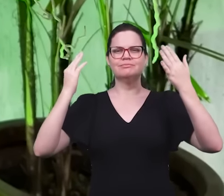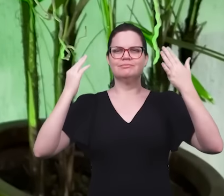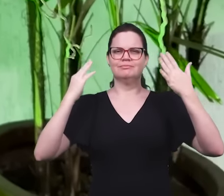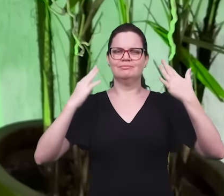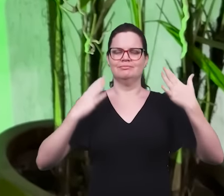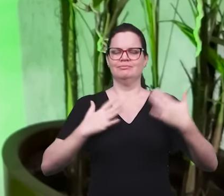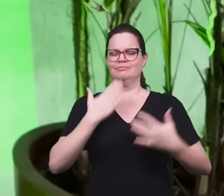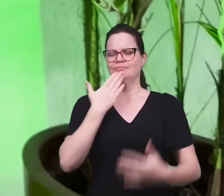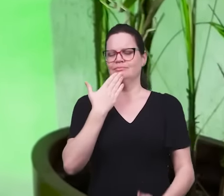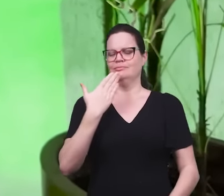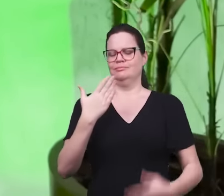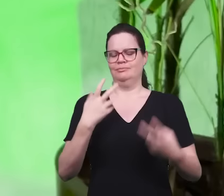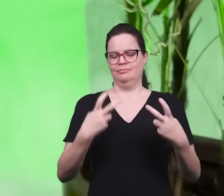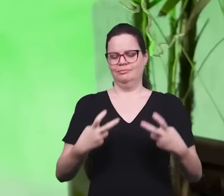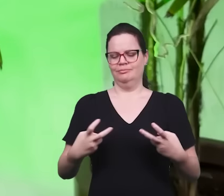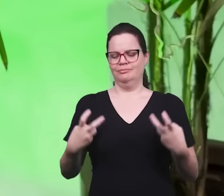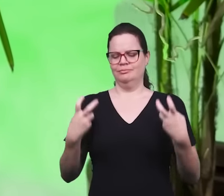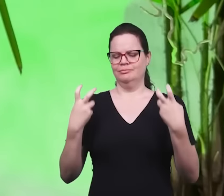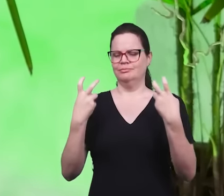libertar.